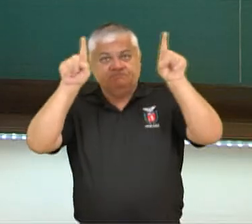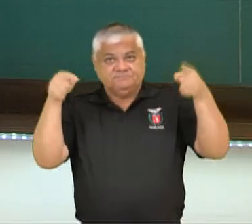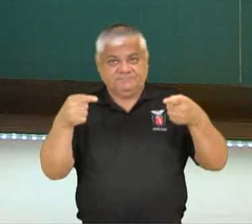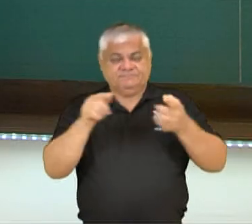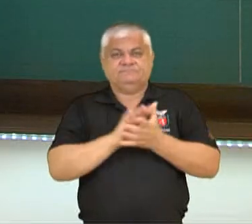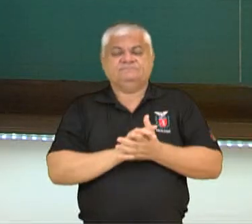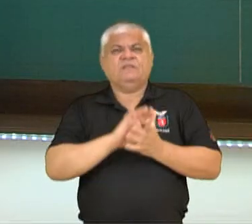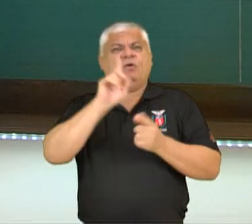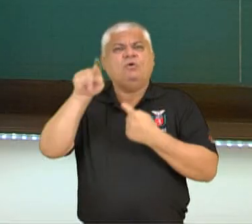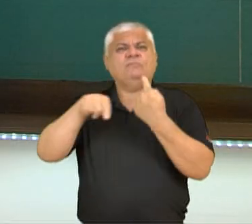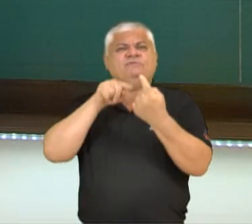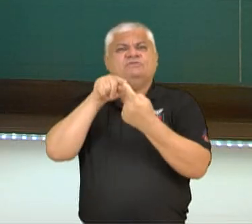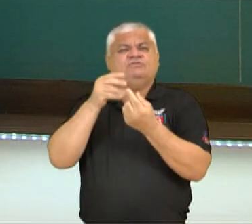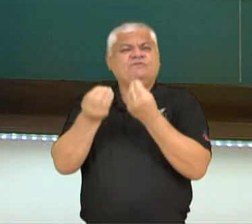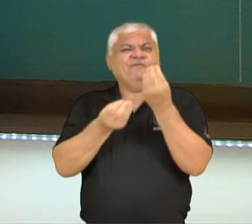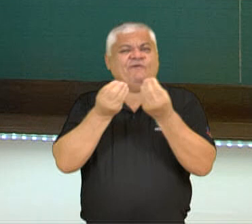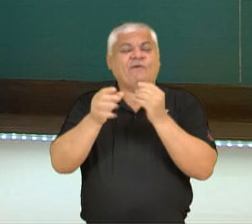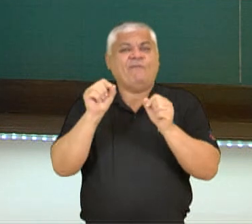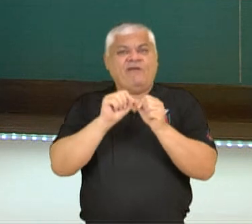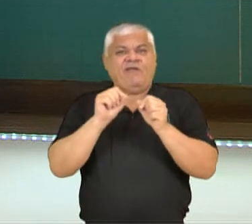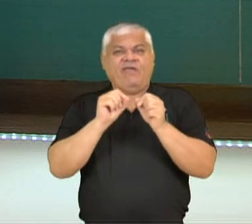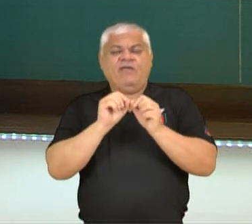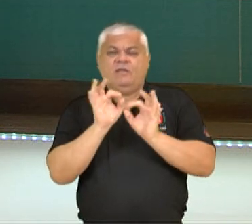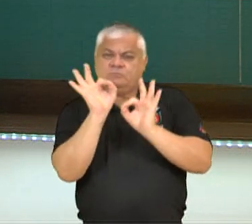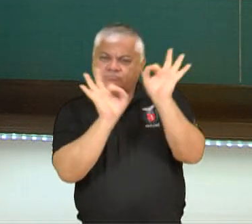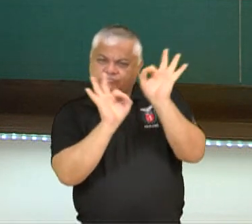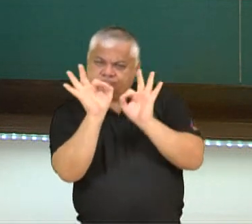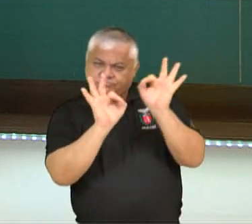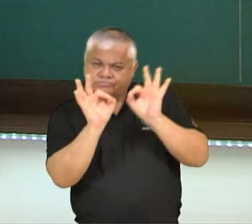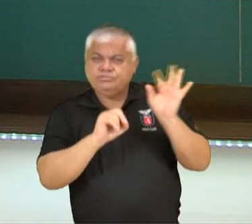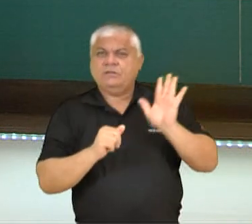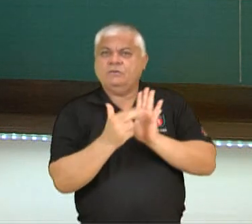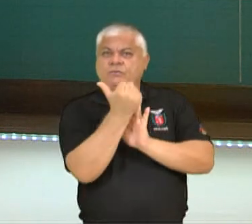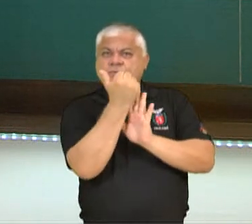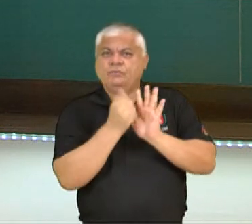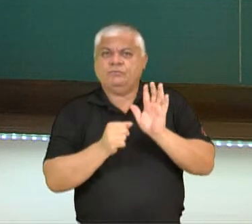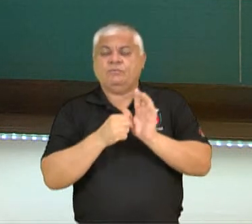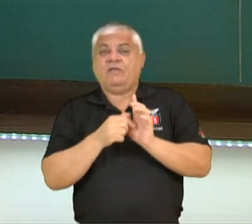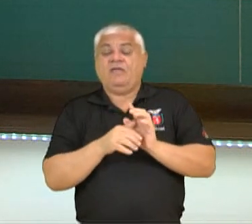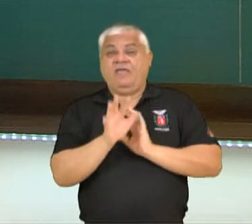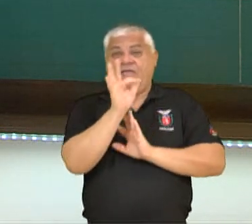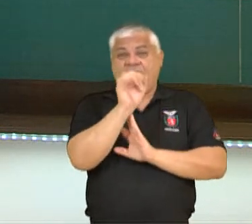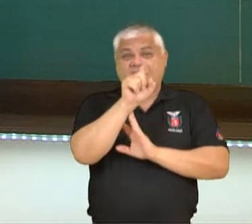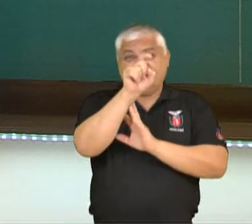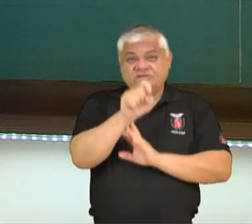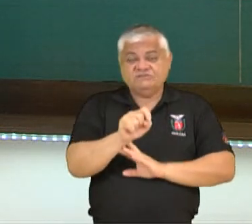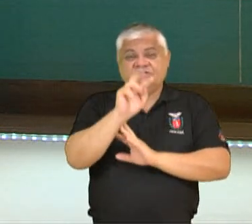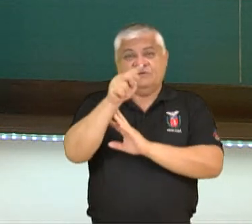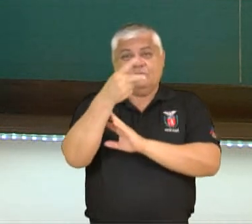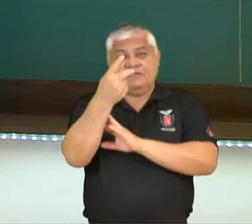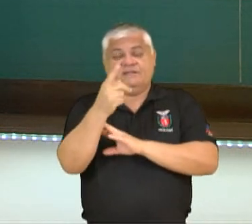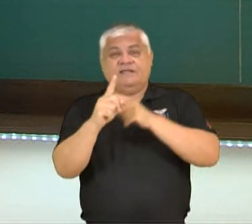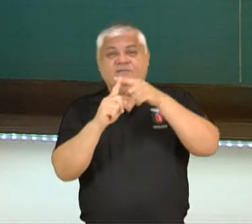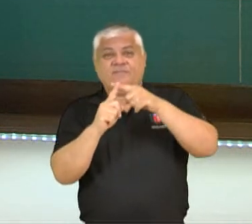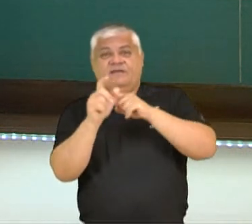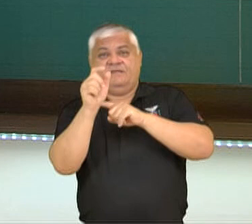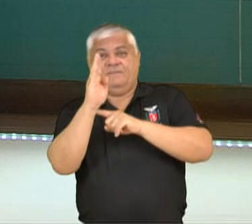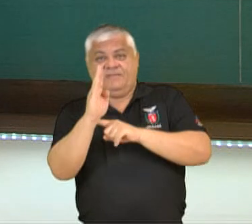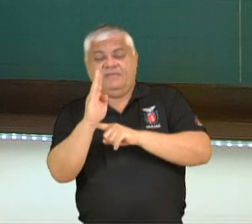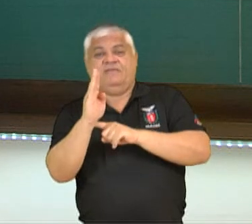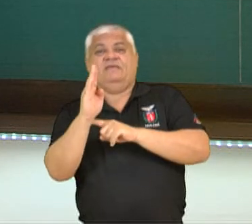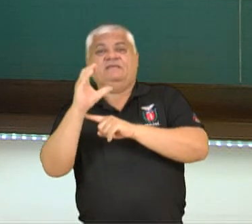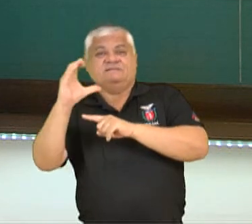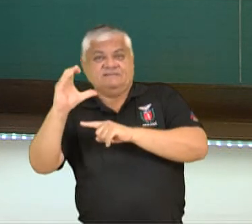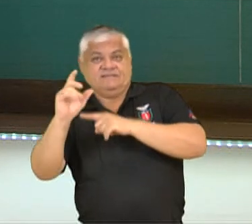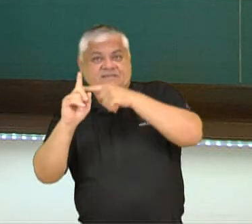aula é construir a representação gráfica da função f de x igual a x quadrado mais bx mais c, na sua